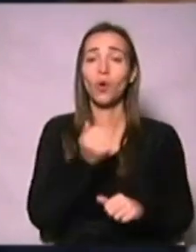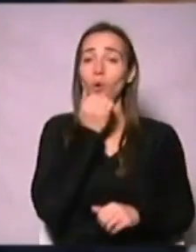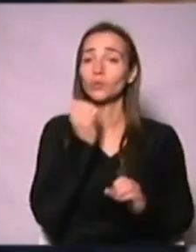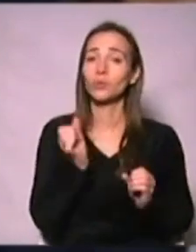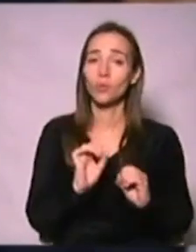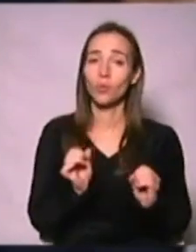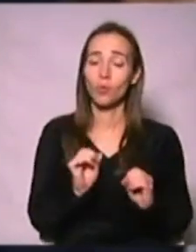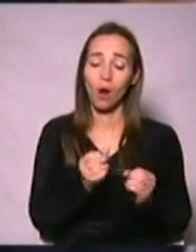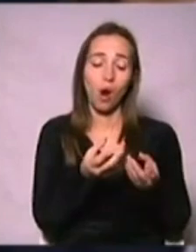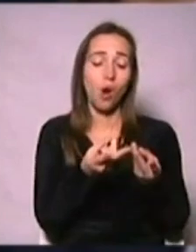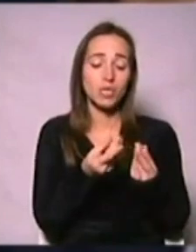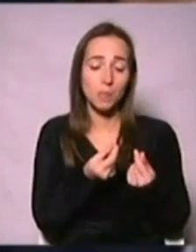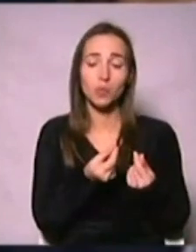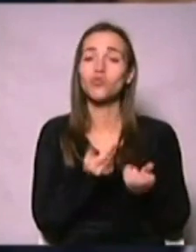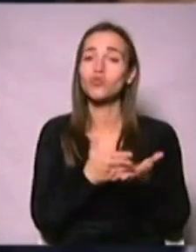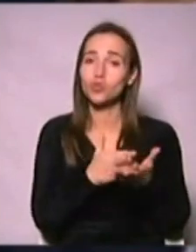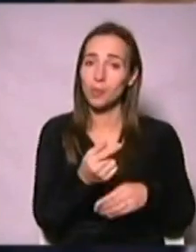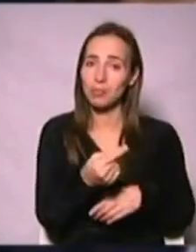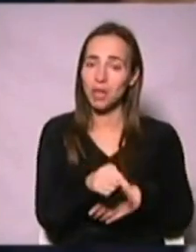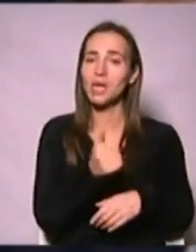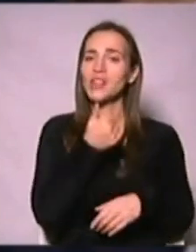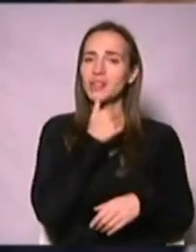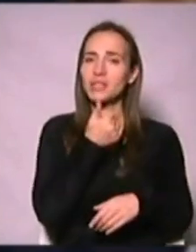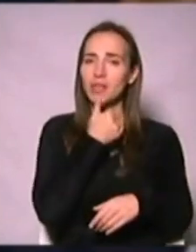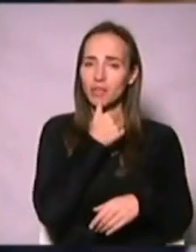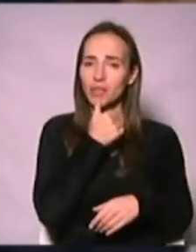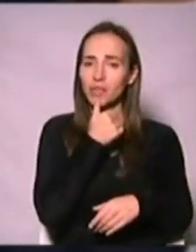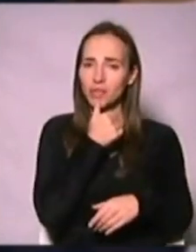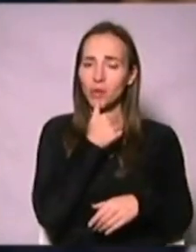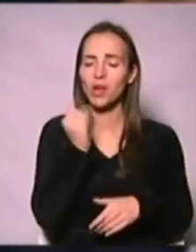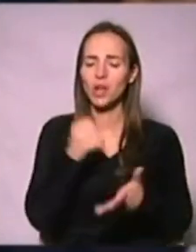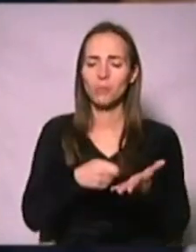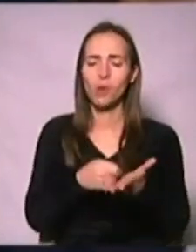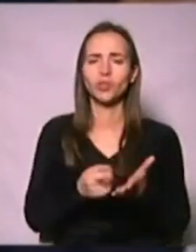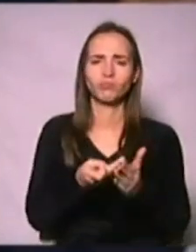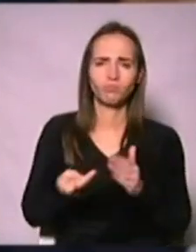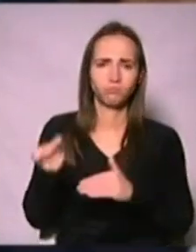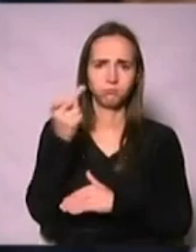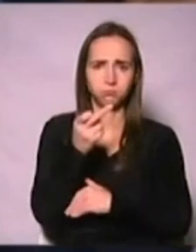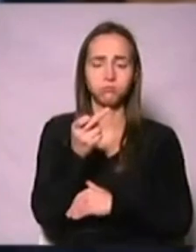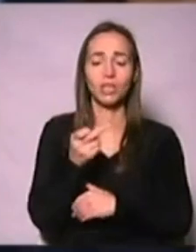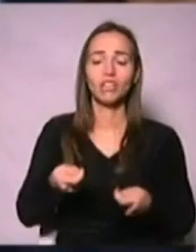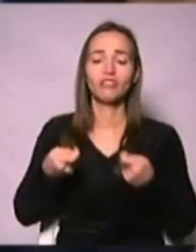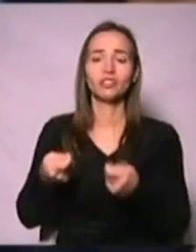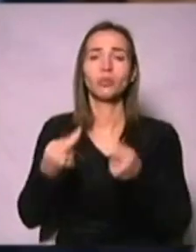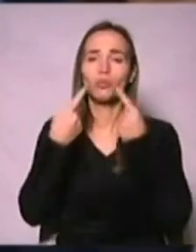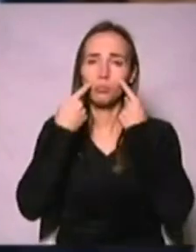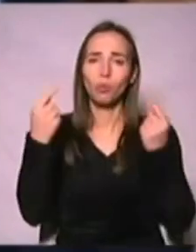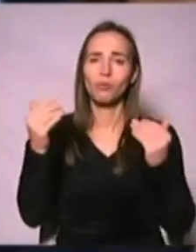as folgas orçamentais dele correntes resolveu aumentar significativamente a carga fiscal e reduzir o investimento público